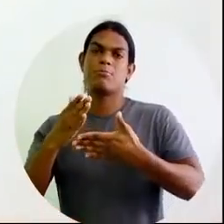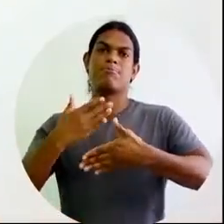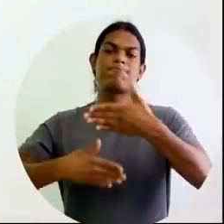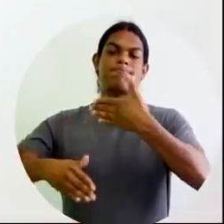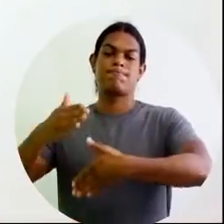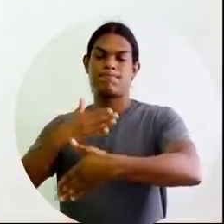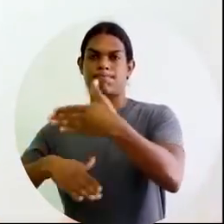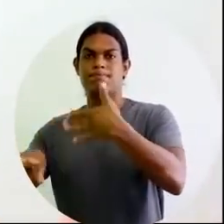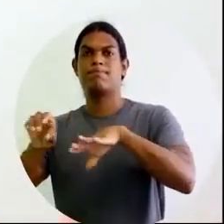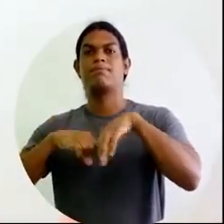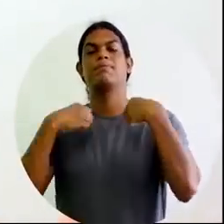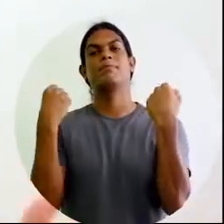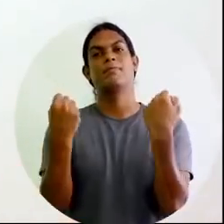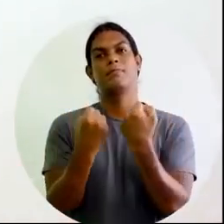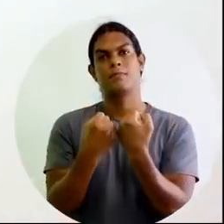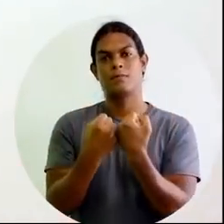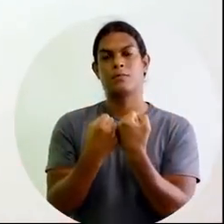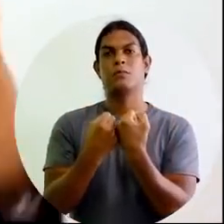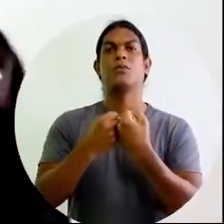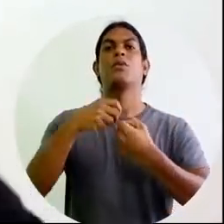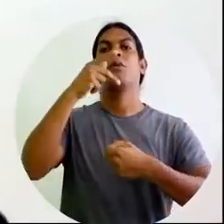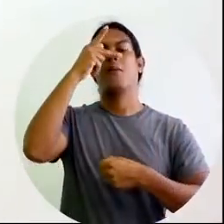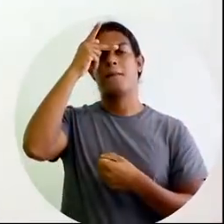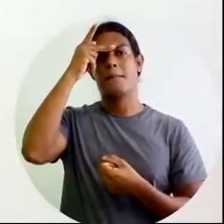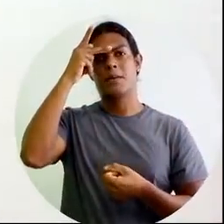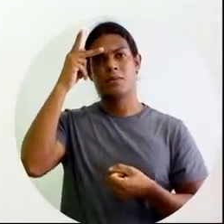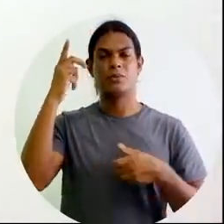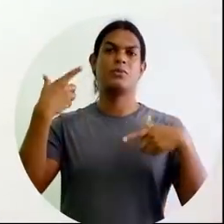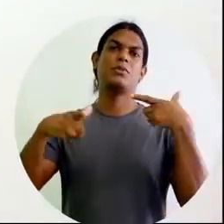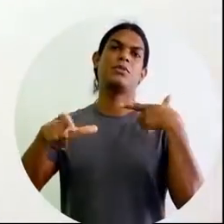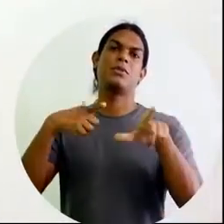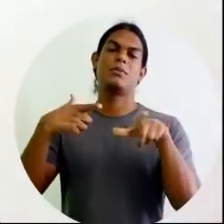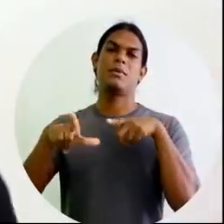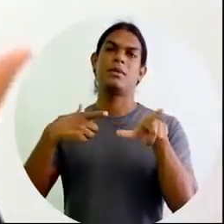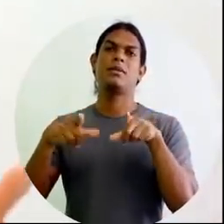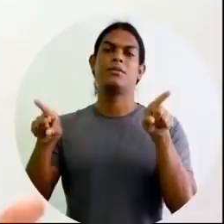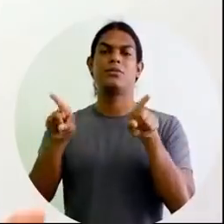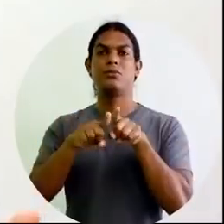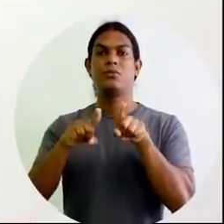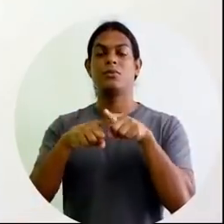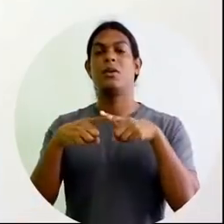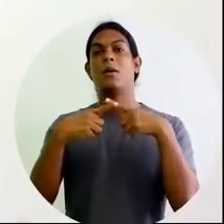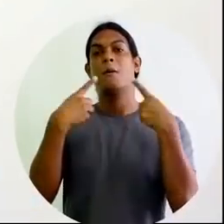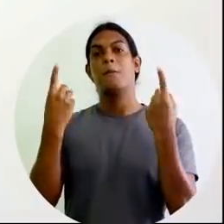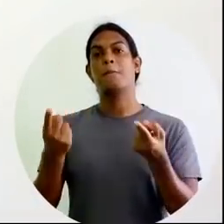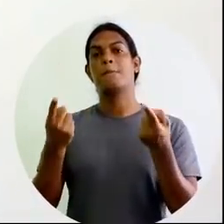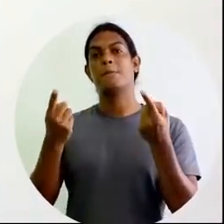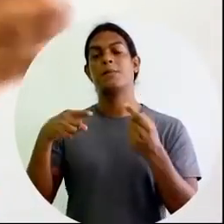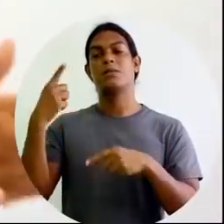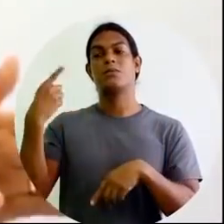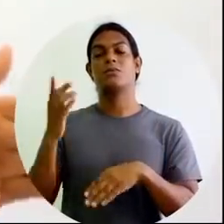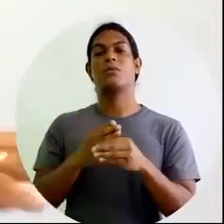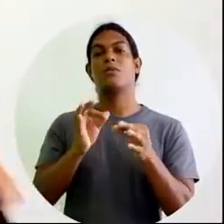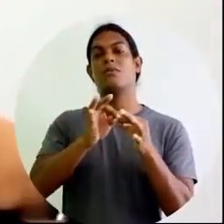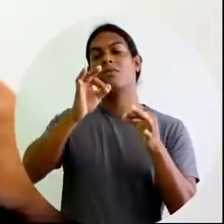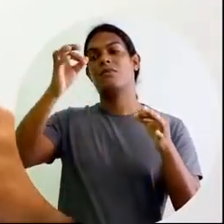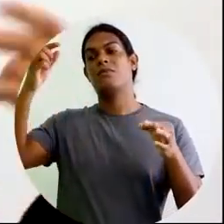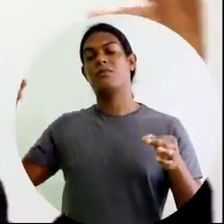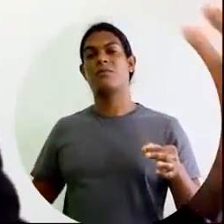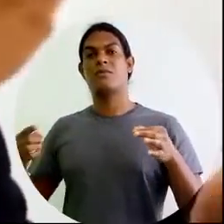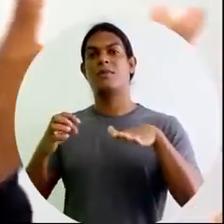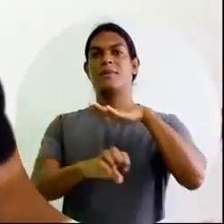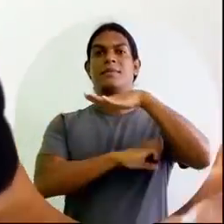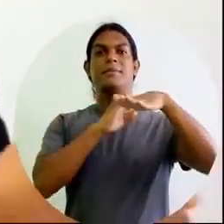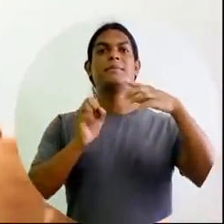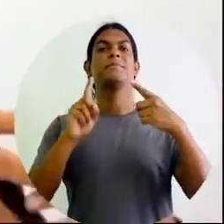Isso acontece muito nas empresas. As pessoas trabalham juntas, mas quando elas estão extra-empresa,